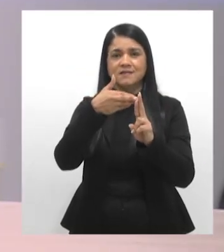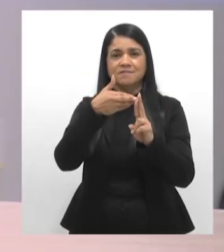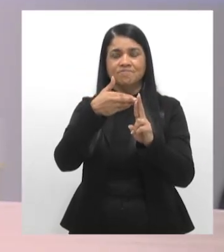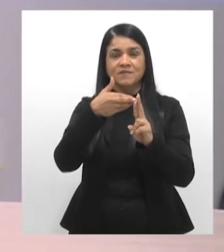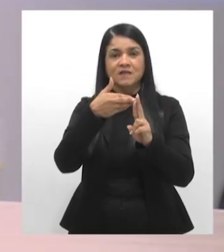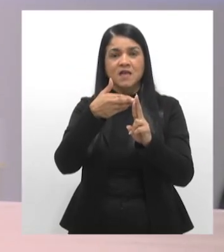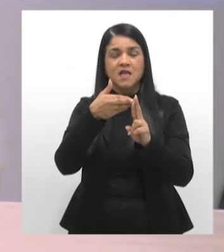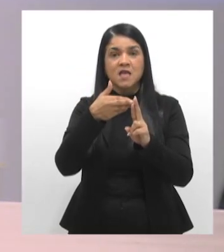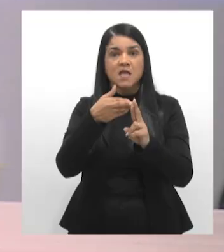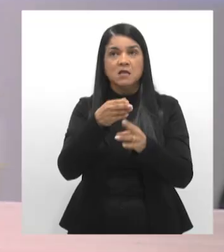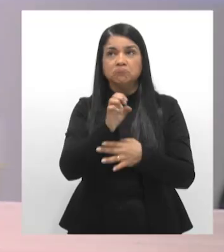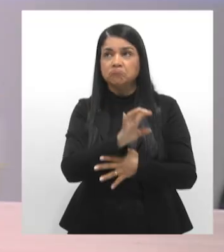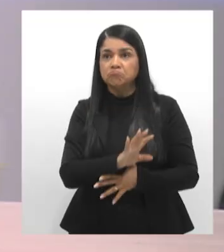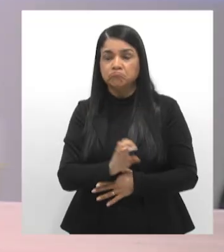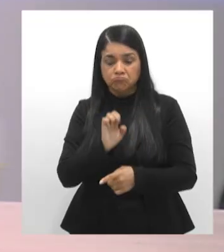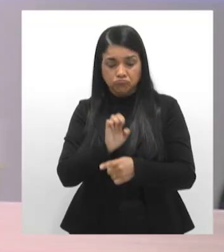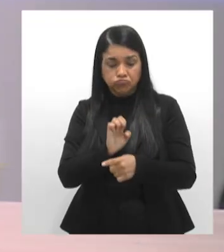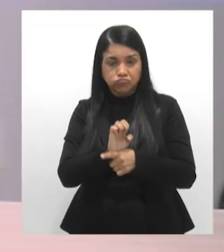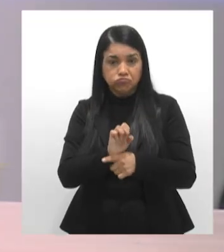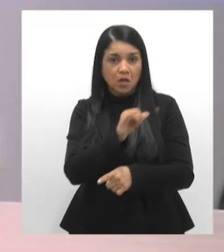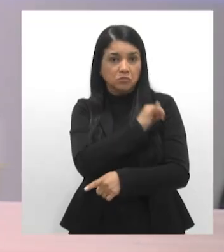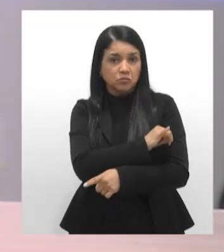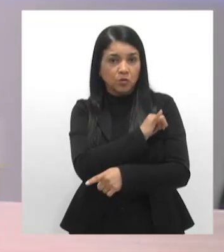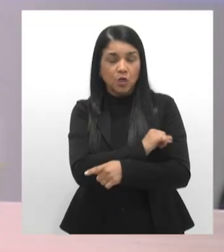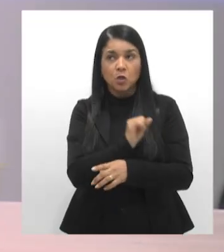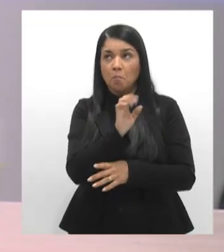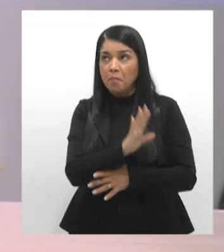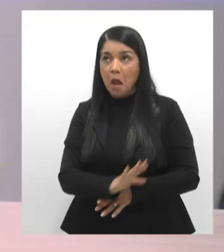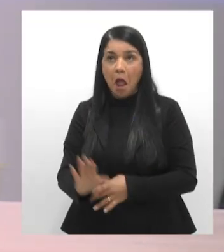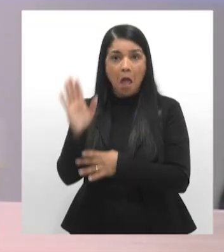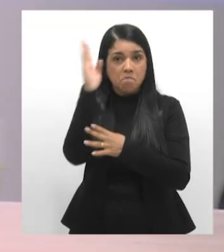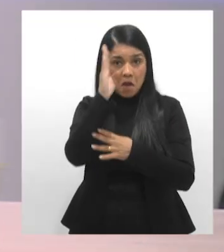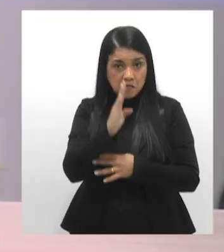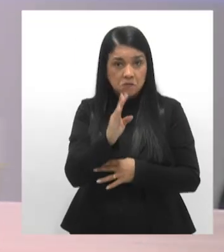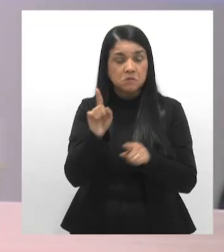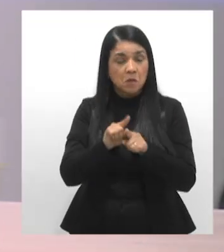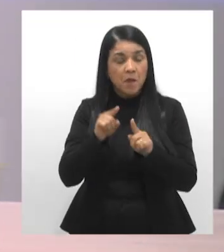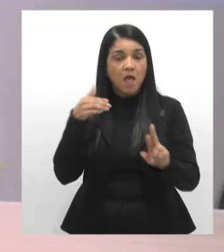existem aqui no estado do Rio de Janeiro, quiçá do Brasil. É uma escola de muita